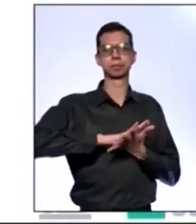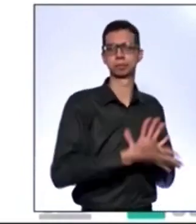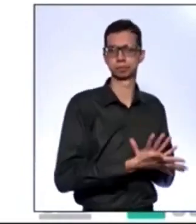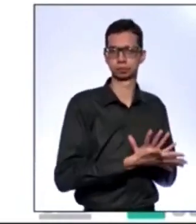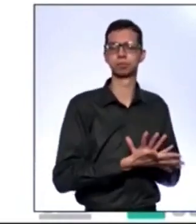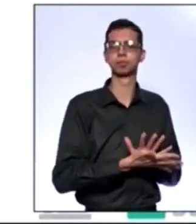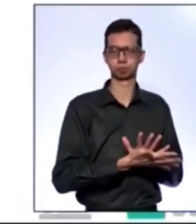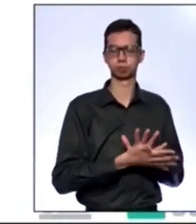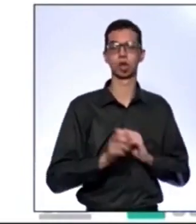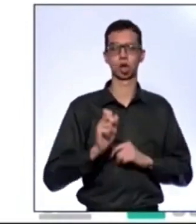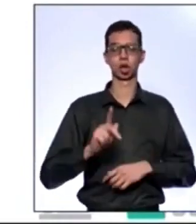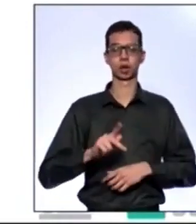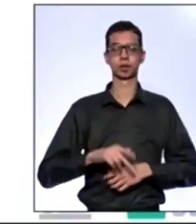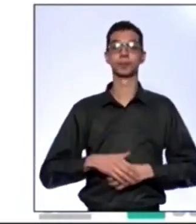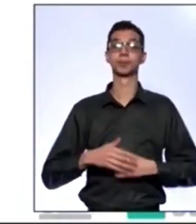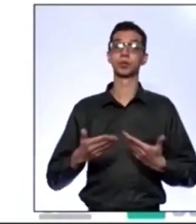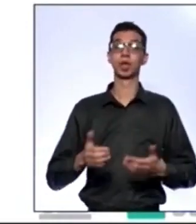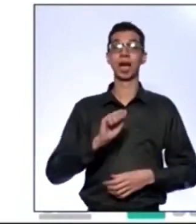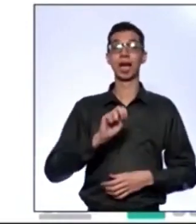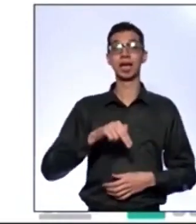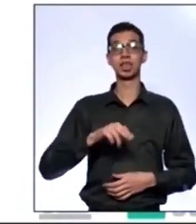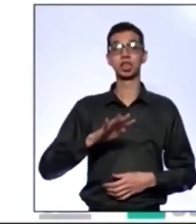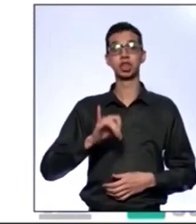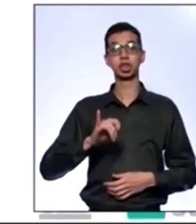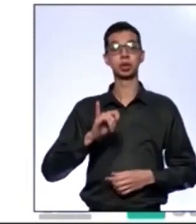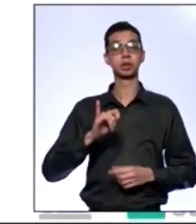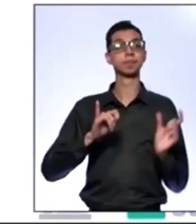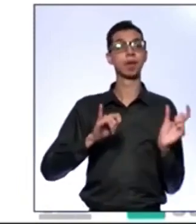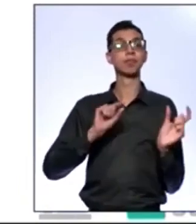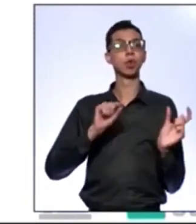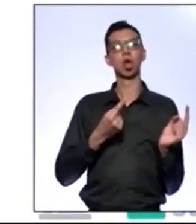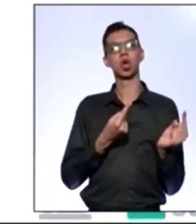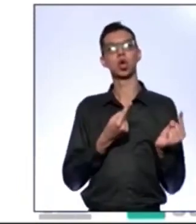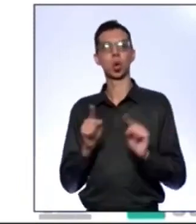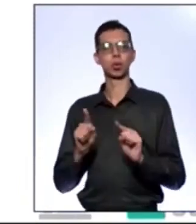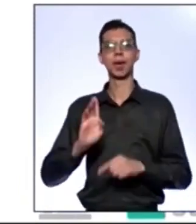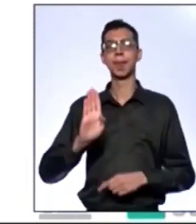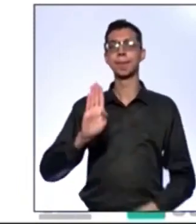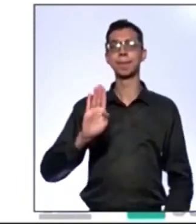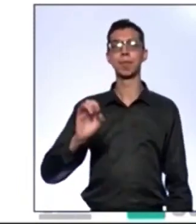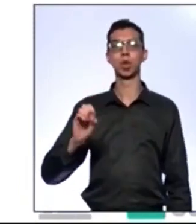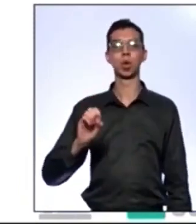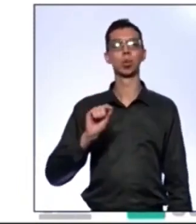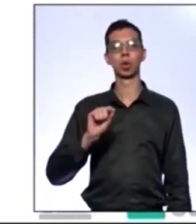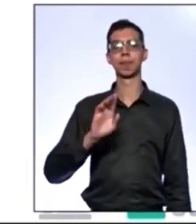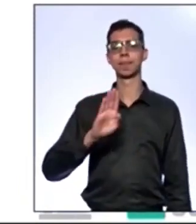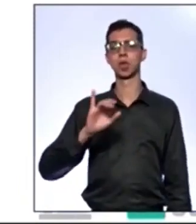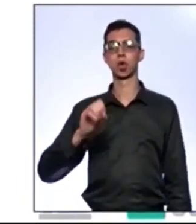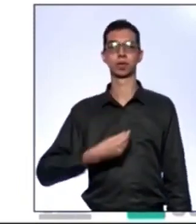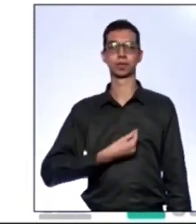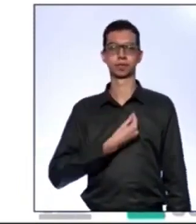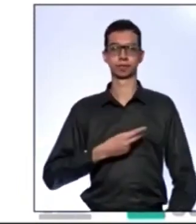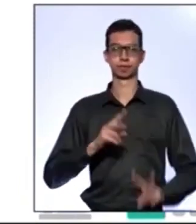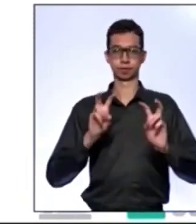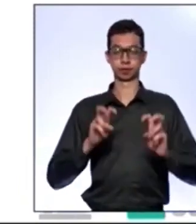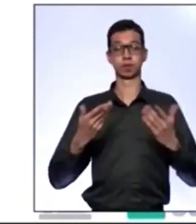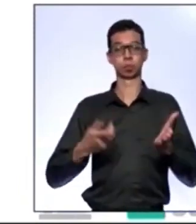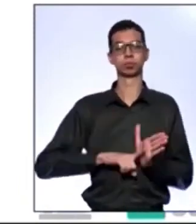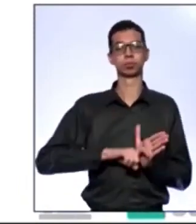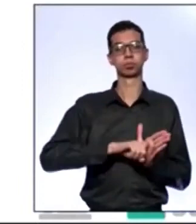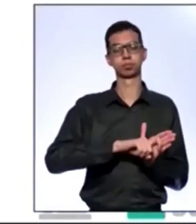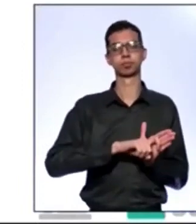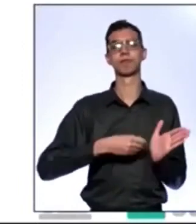contra a biovida. Então, é contra a vida. A vida de quem? De bactérias. Como que esses remédios agem sobre as